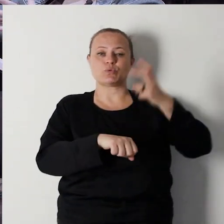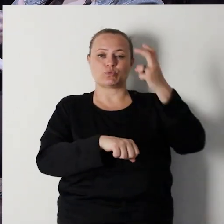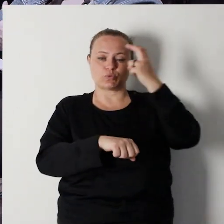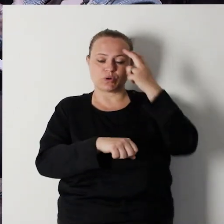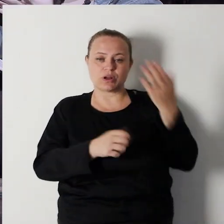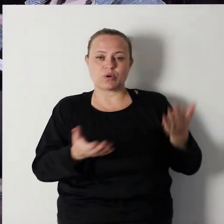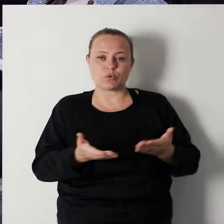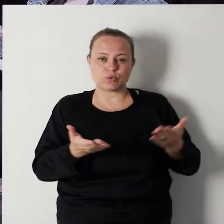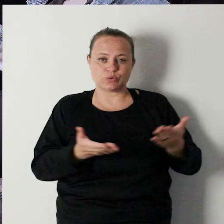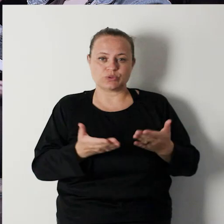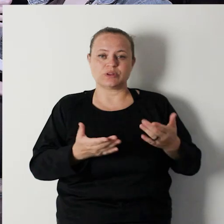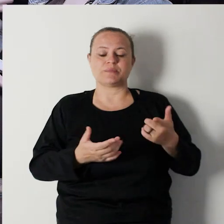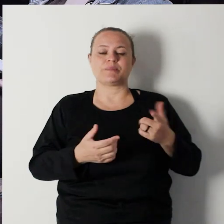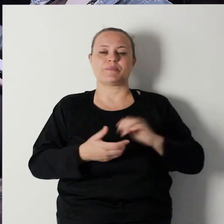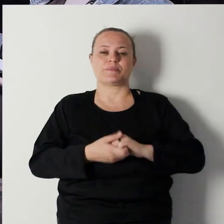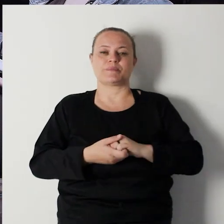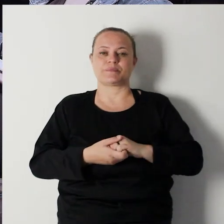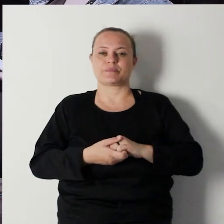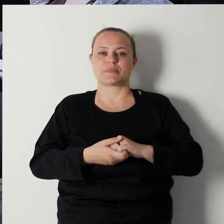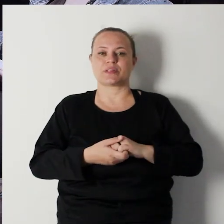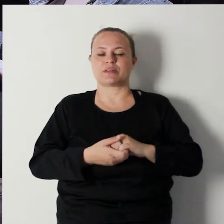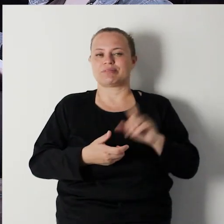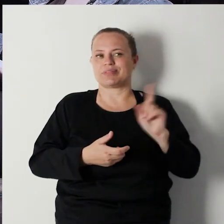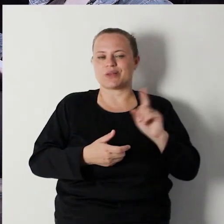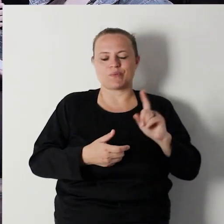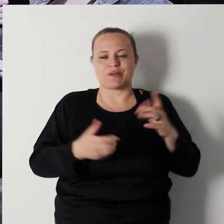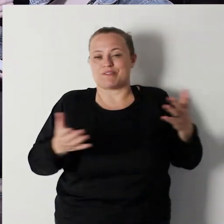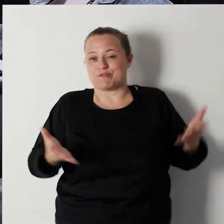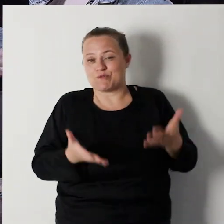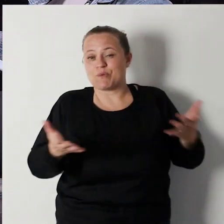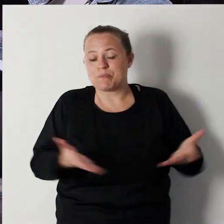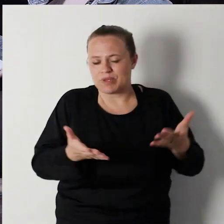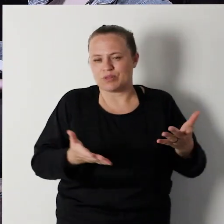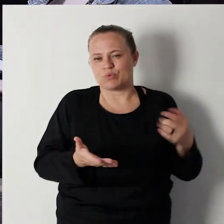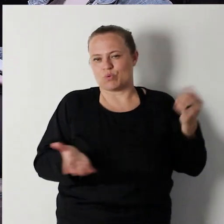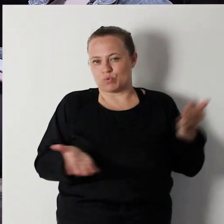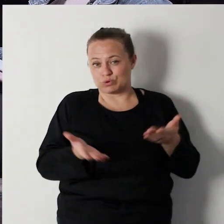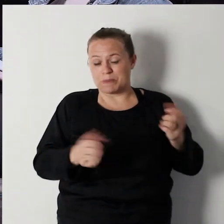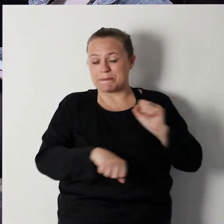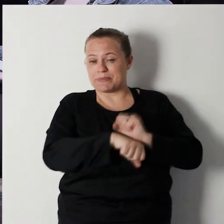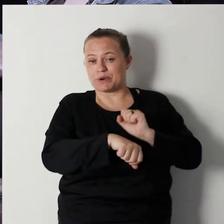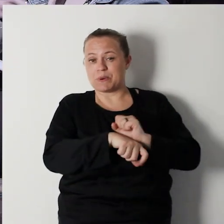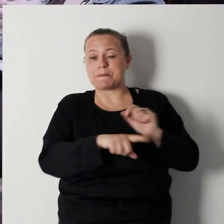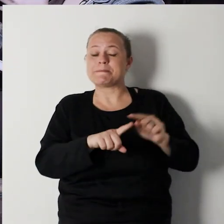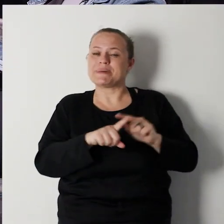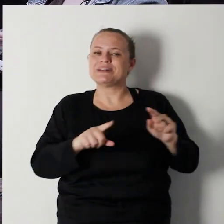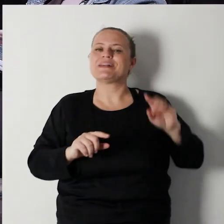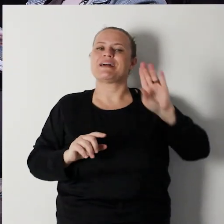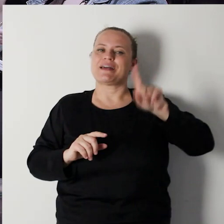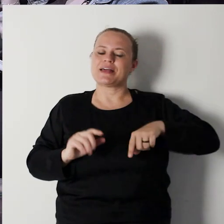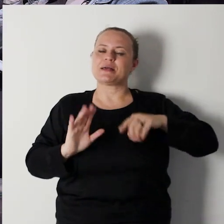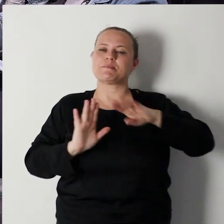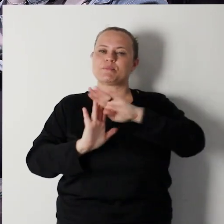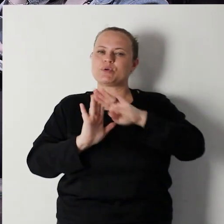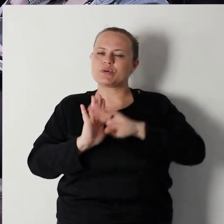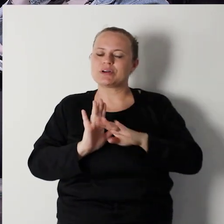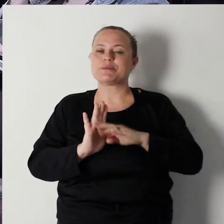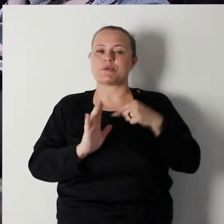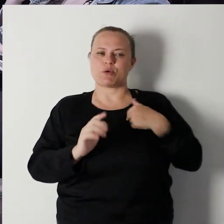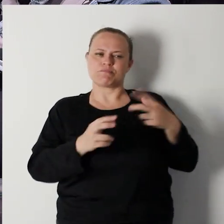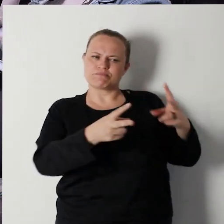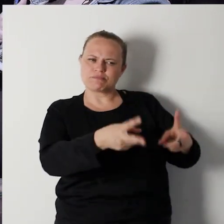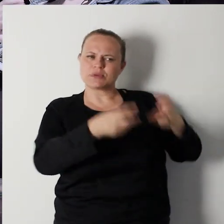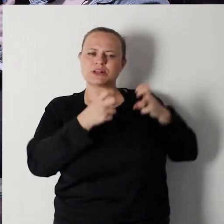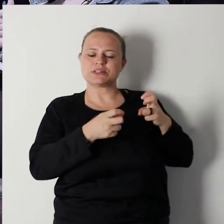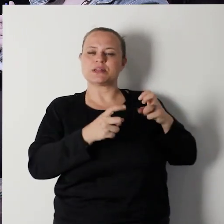de produção e incentivar aquilo. E os pontos de cultura hoje, eles não está rolando o fomento para ele, né? Ele foi